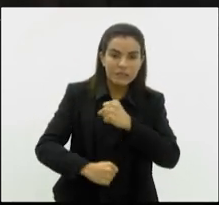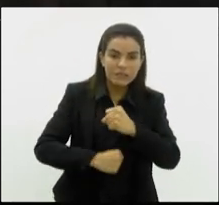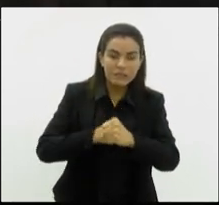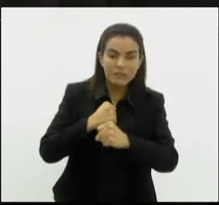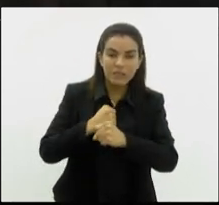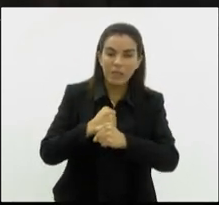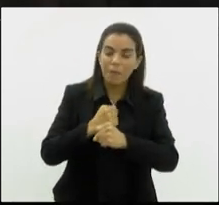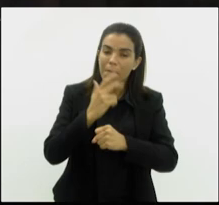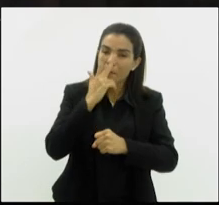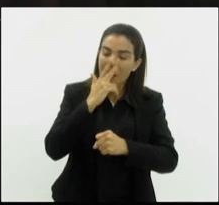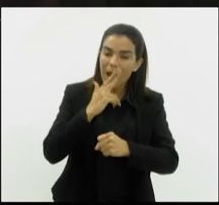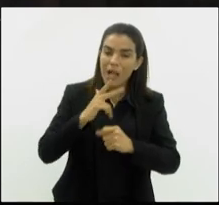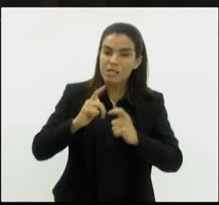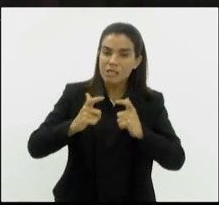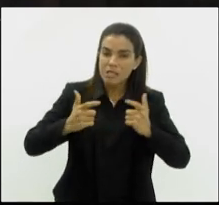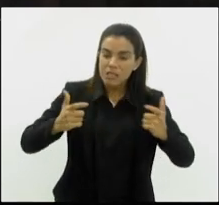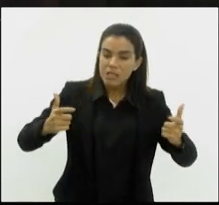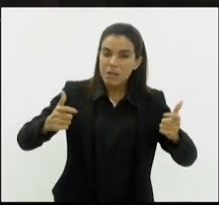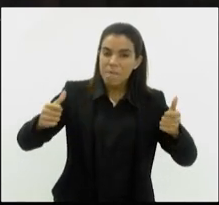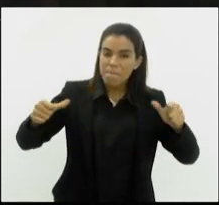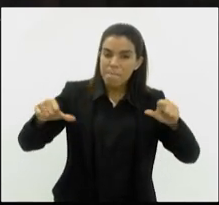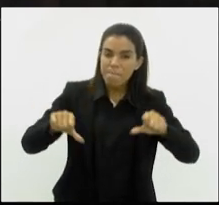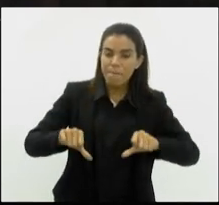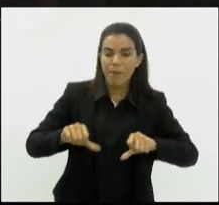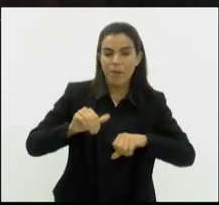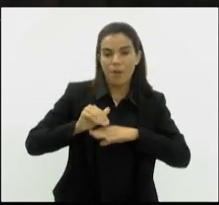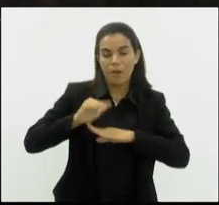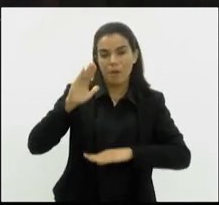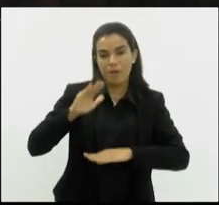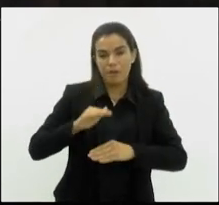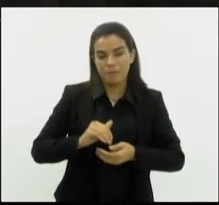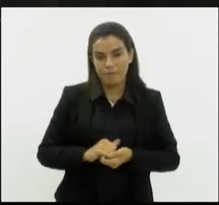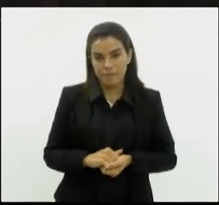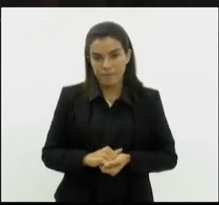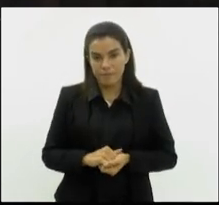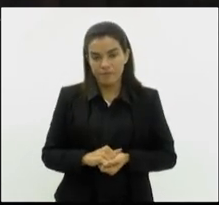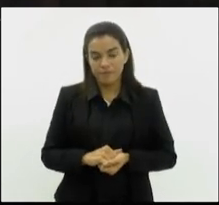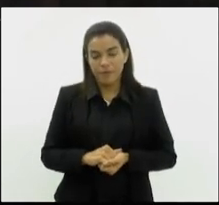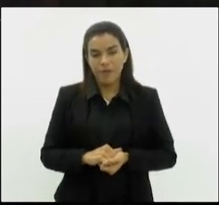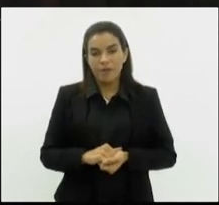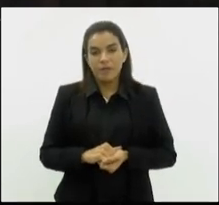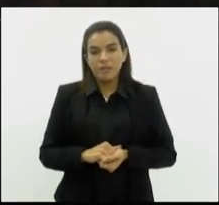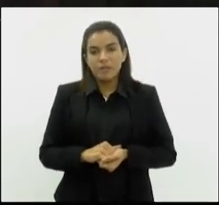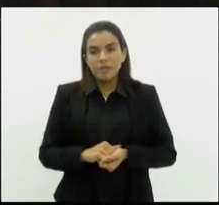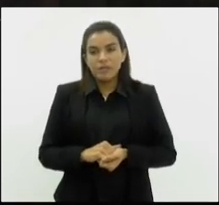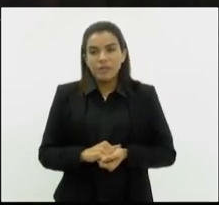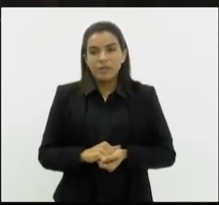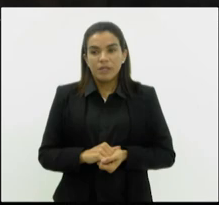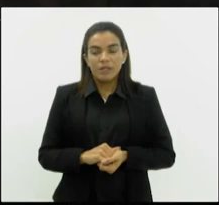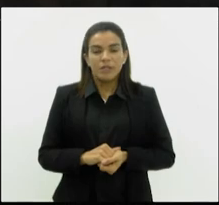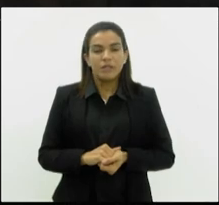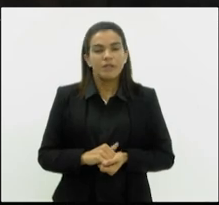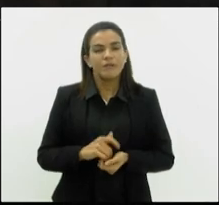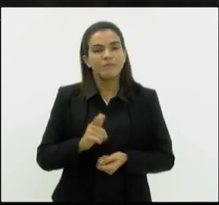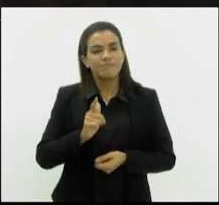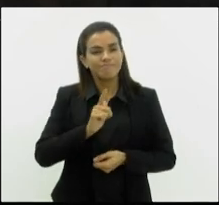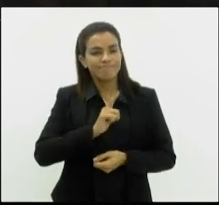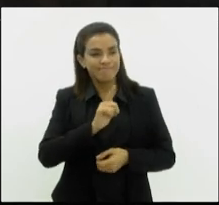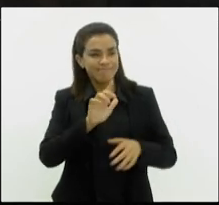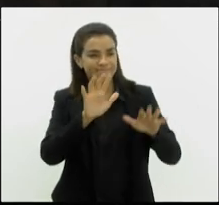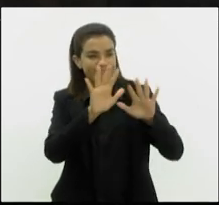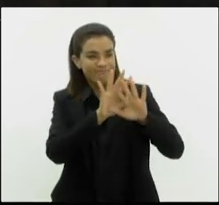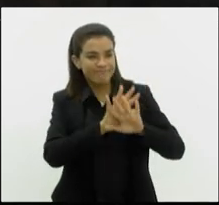se agrava muito mais. Quando existe uma aparente